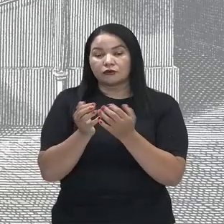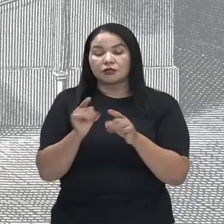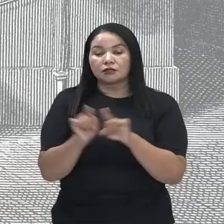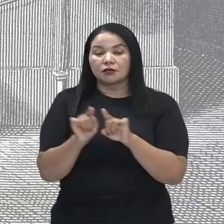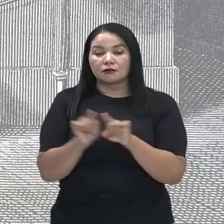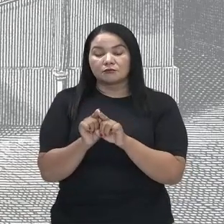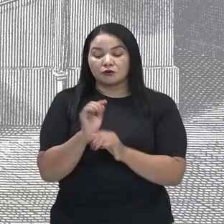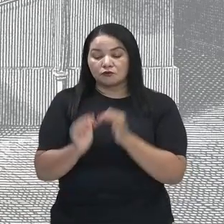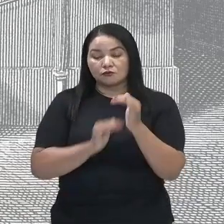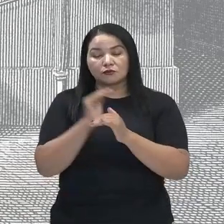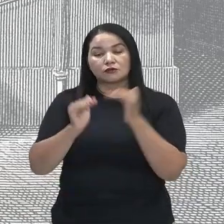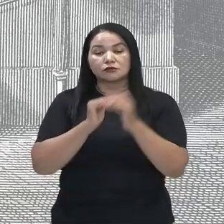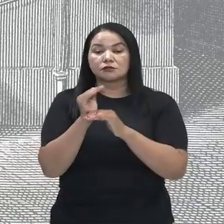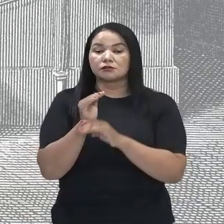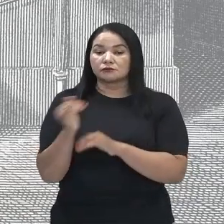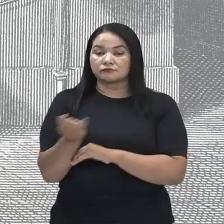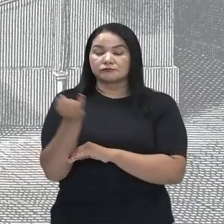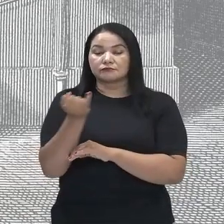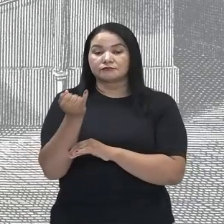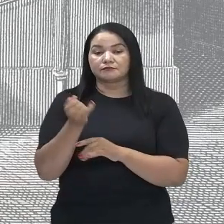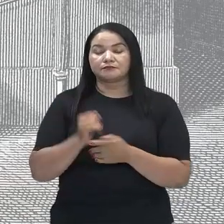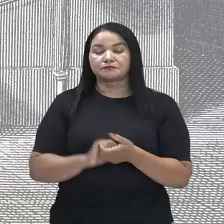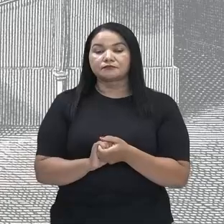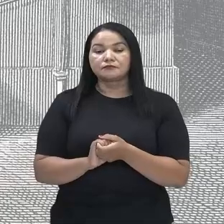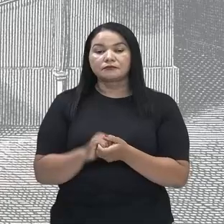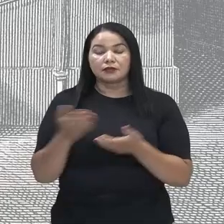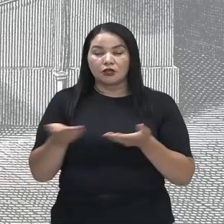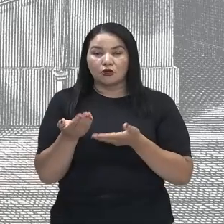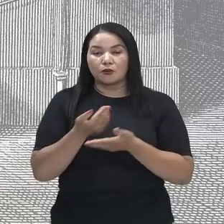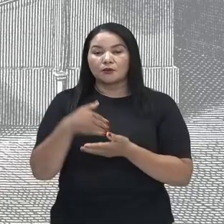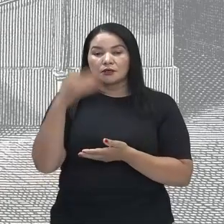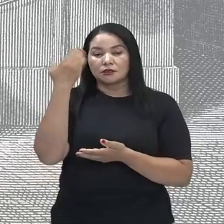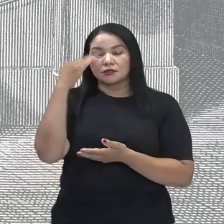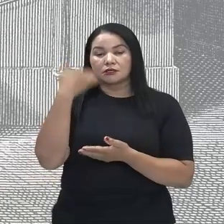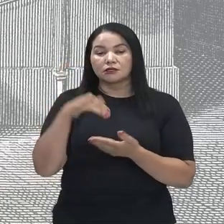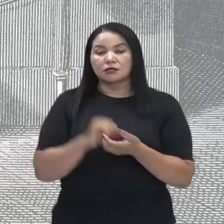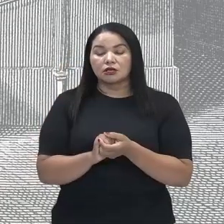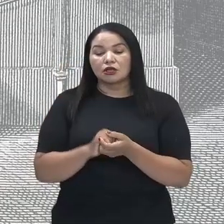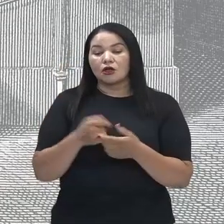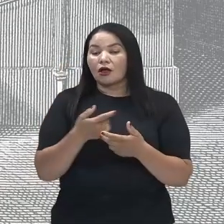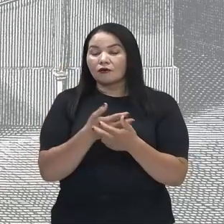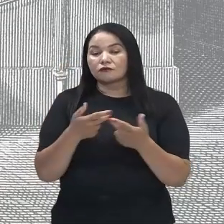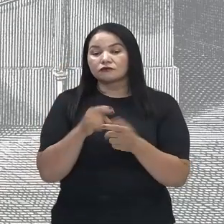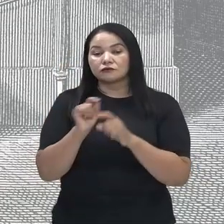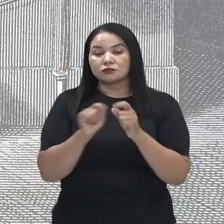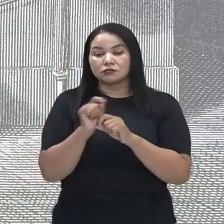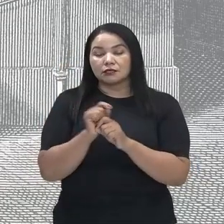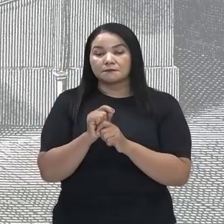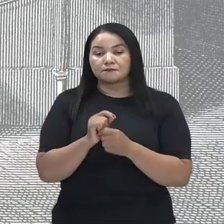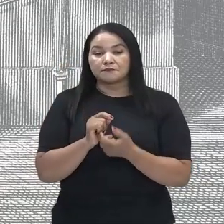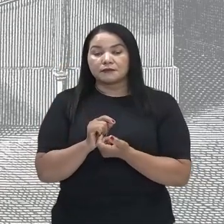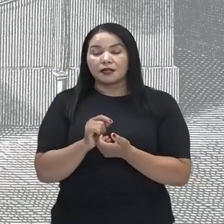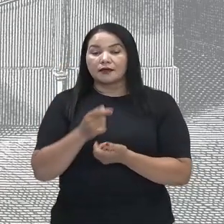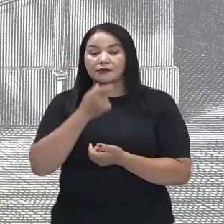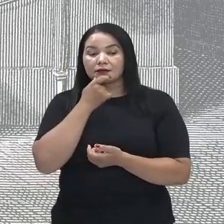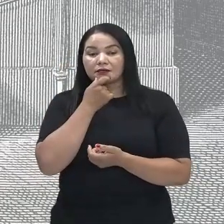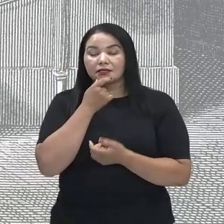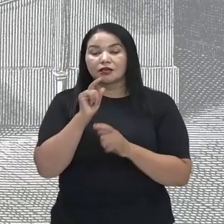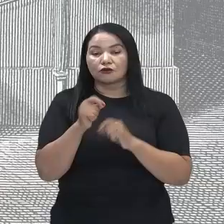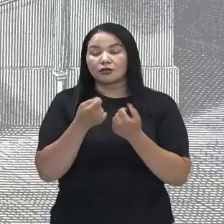ele ocorresse. Além disso, a gente vai entender agora os fatores que levaram a Inglaterra a ser